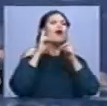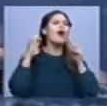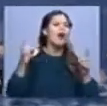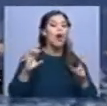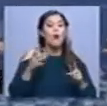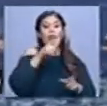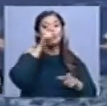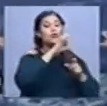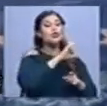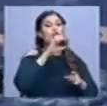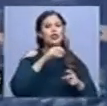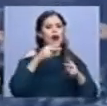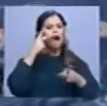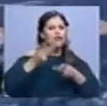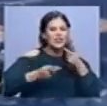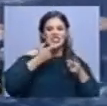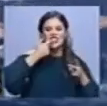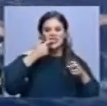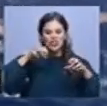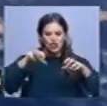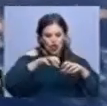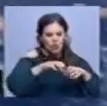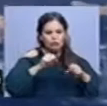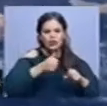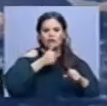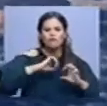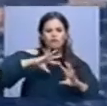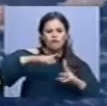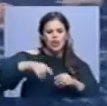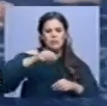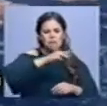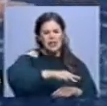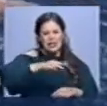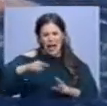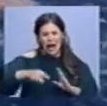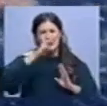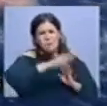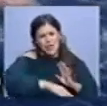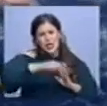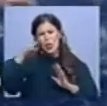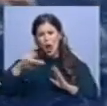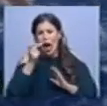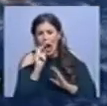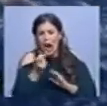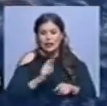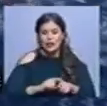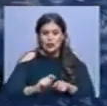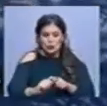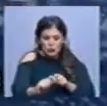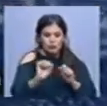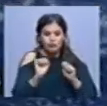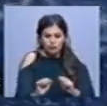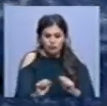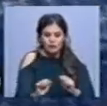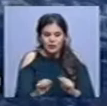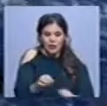cientistas analisam as rochas de Marte, nós sabemos que nos primeiros milhares de milhões de anos, no chamado período noaxiano,